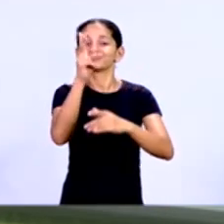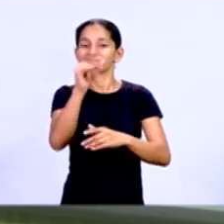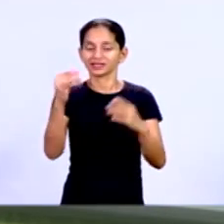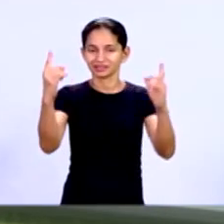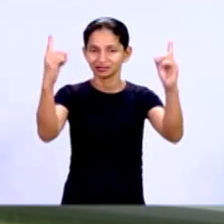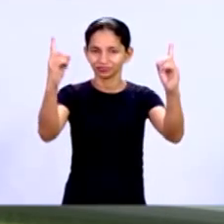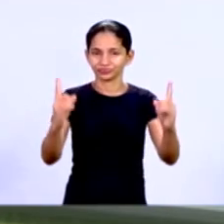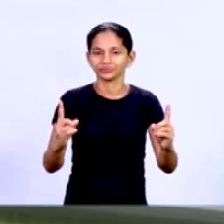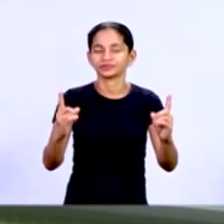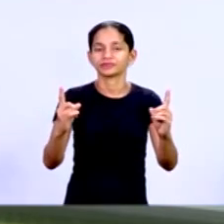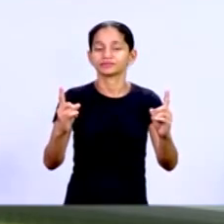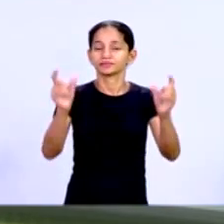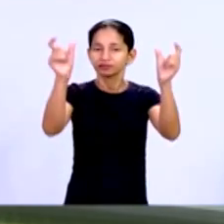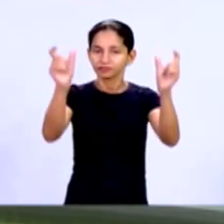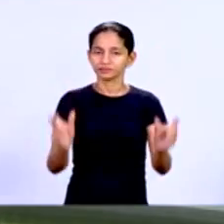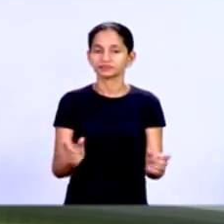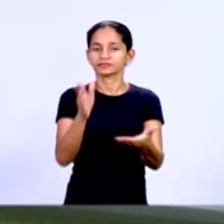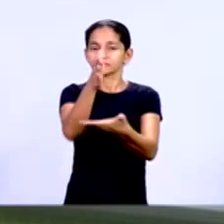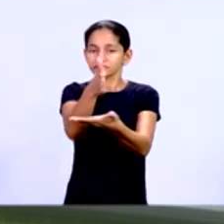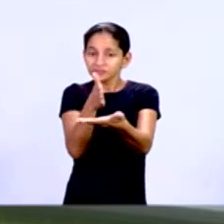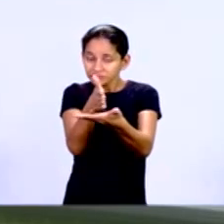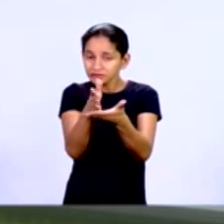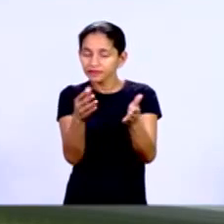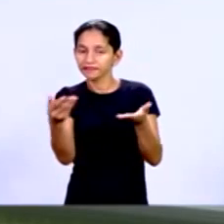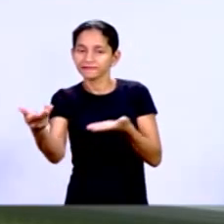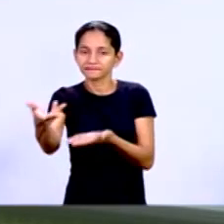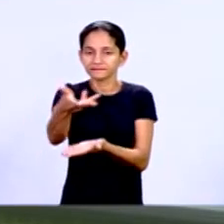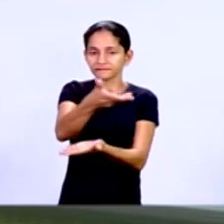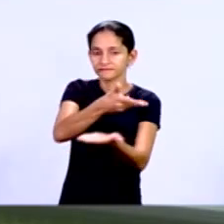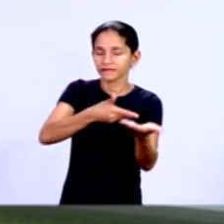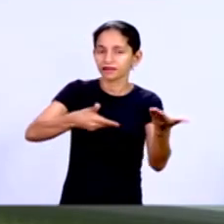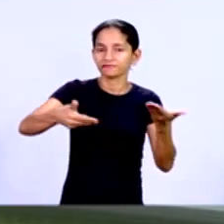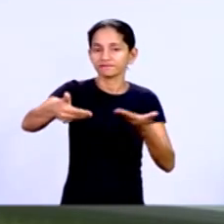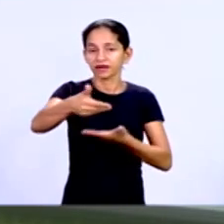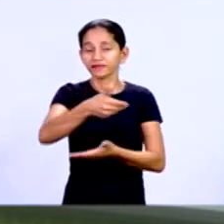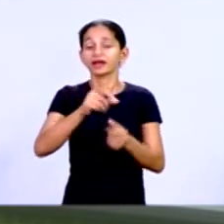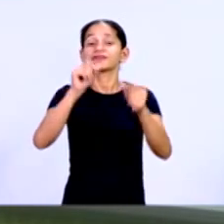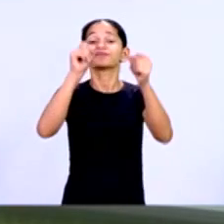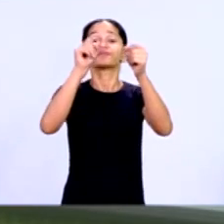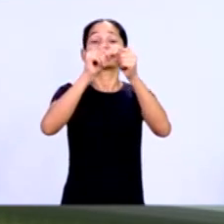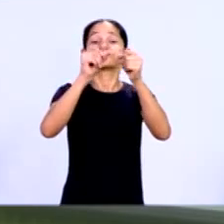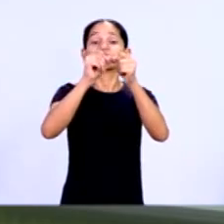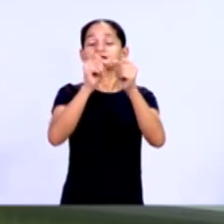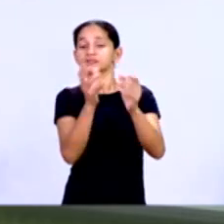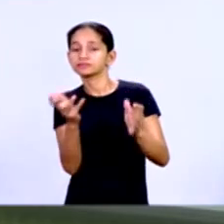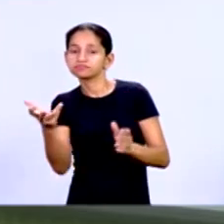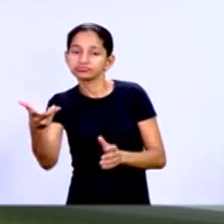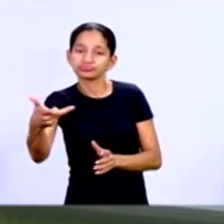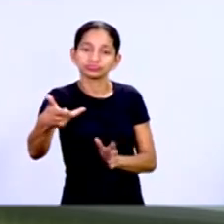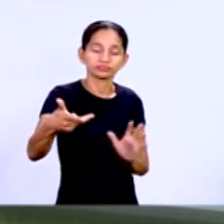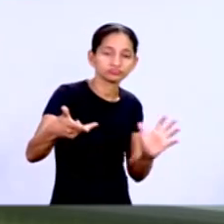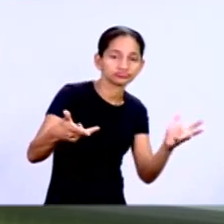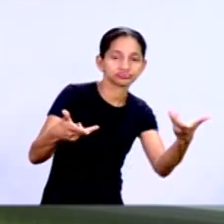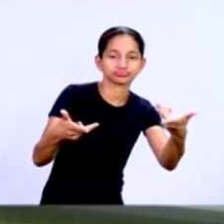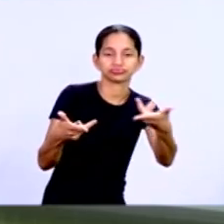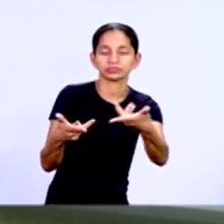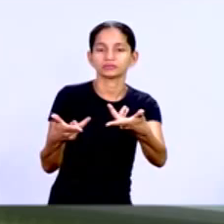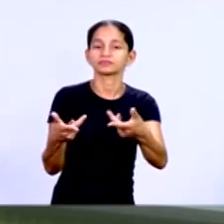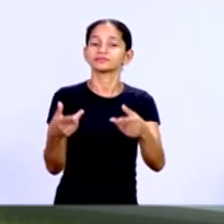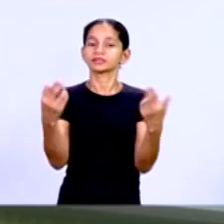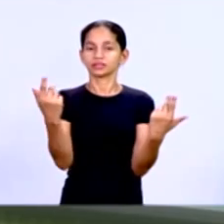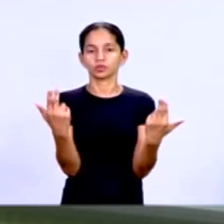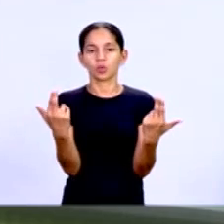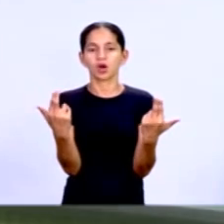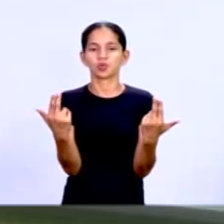financeiro. Então ele foi buscar dinheiro. Vocês devem lembrar que nós vimos o quê? Que existe aquele recurso de CCA, né? Que ele vai buscar